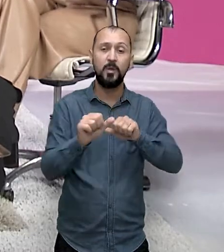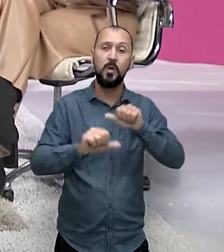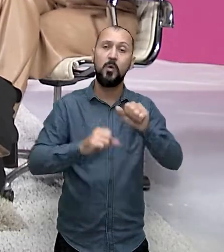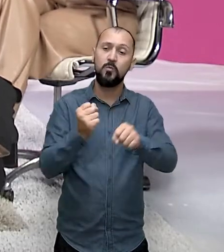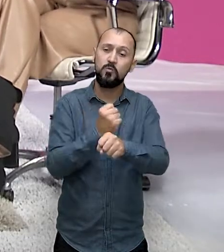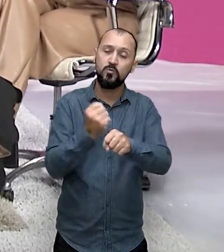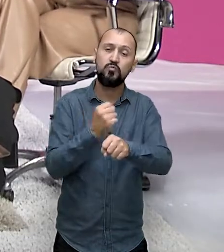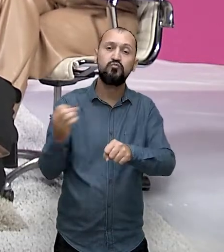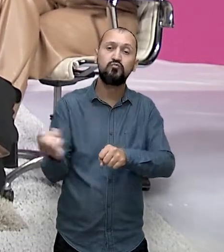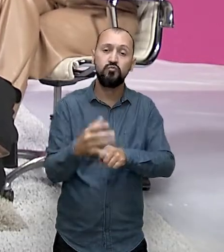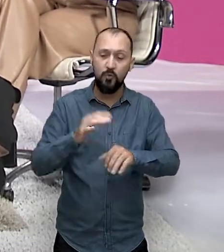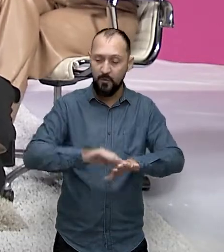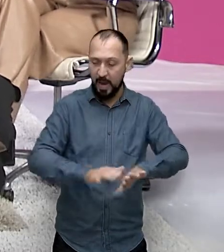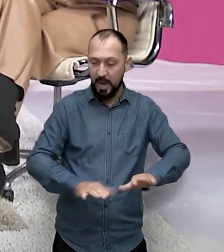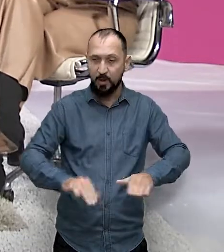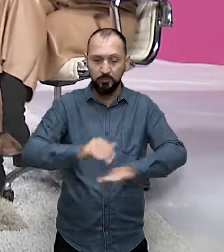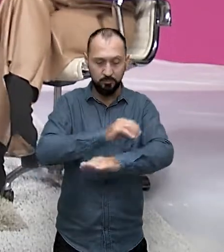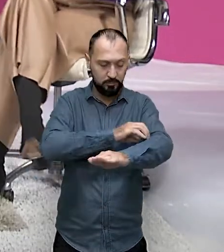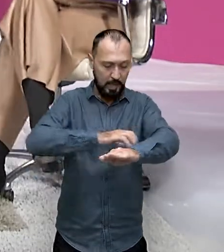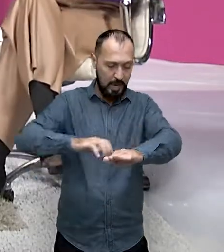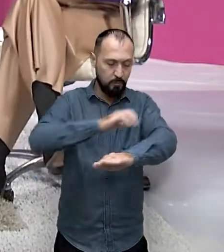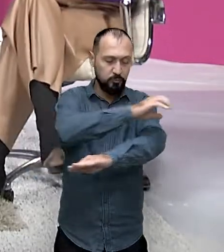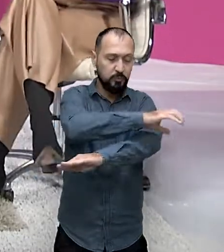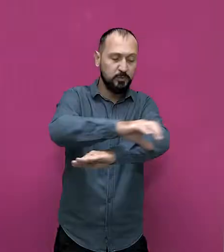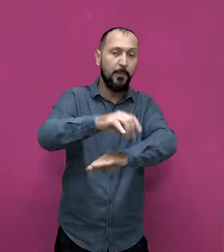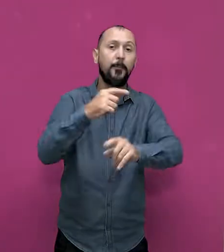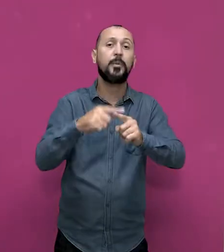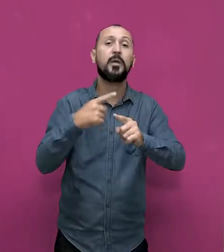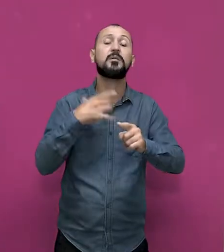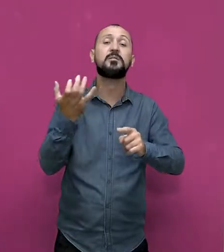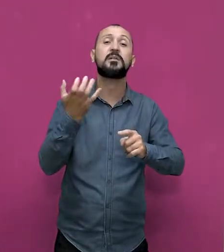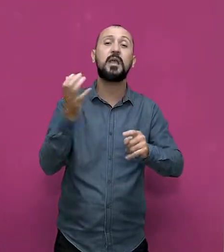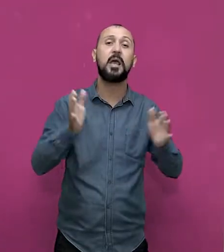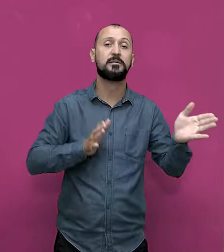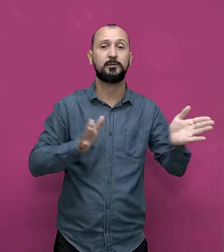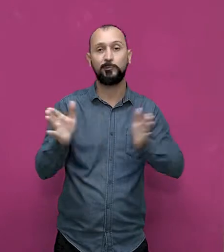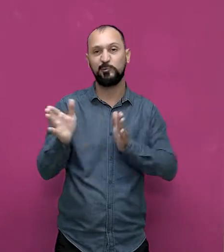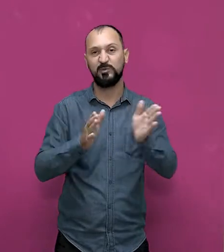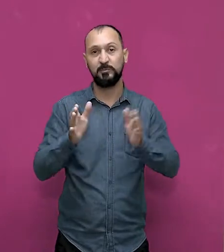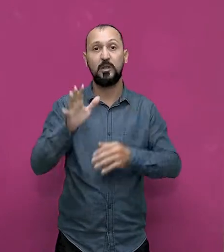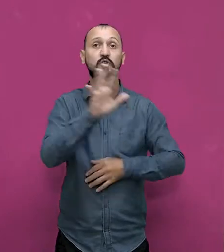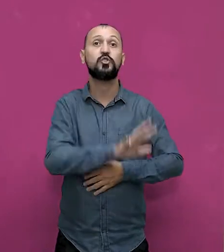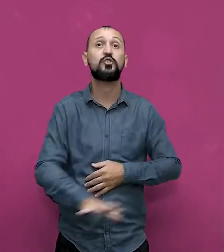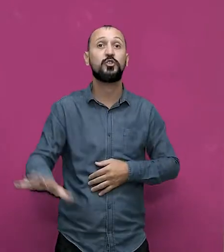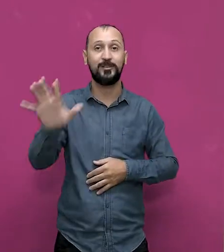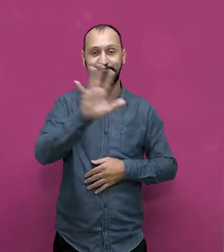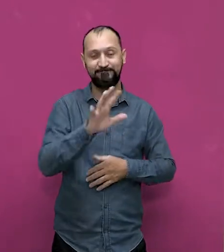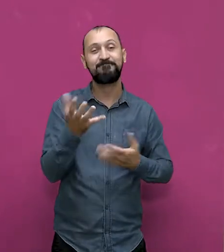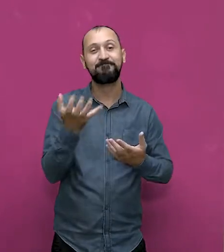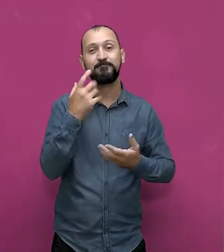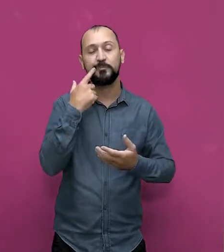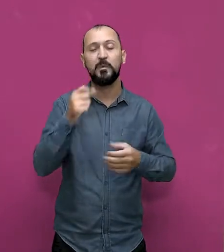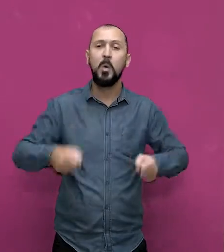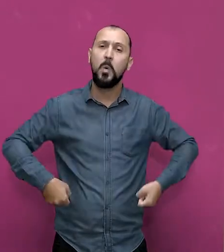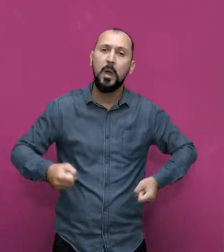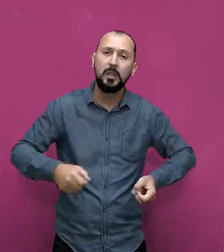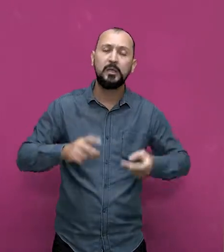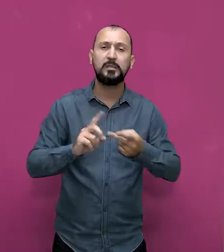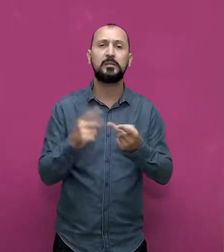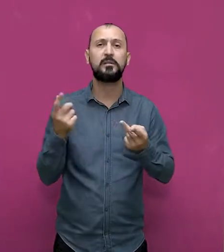refazendo calçadas, por exemplo. E por que a gente estava refazendo calçadas? Porque a gente quer gerar a acessibilidade universal. A gente quer